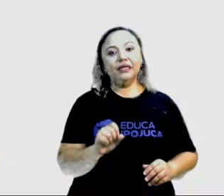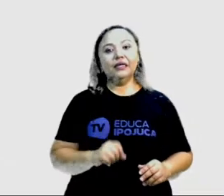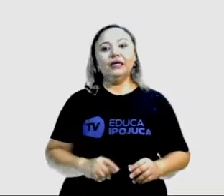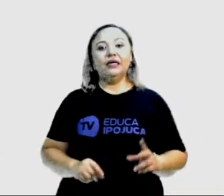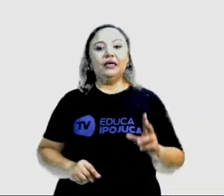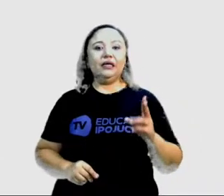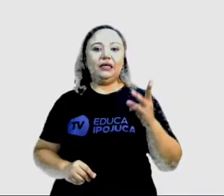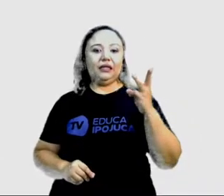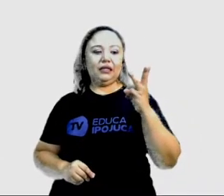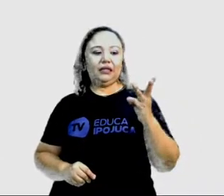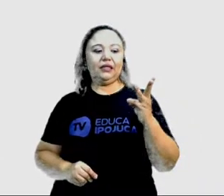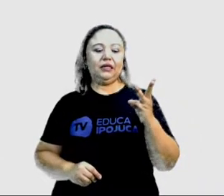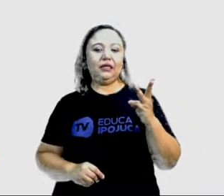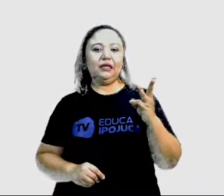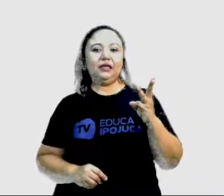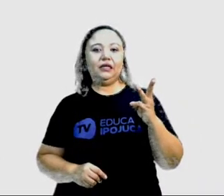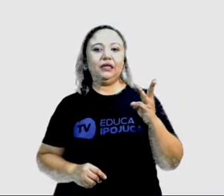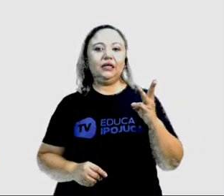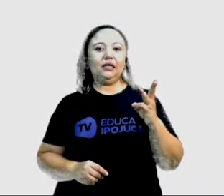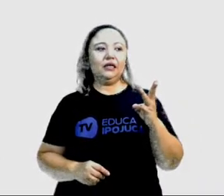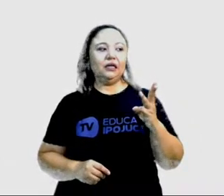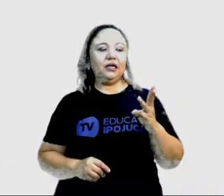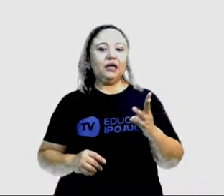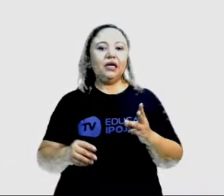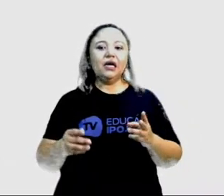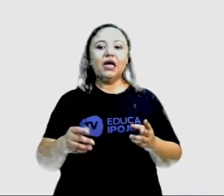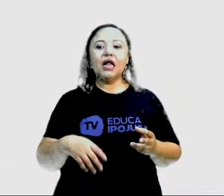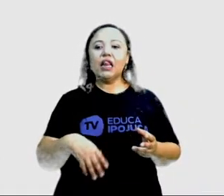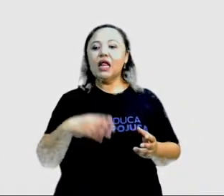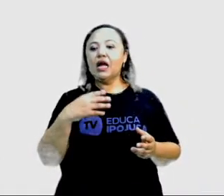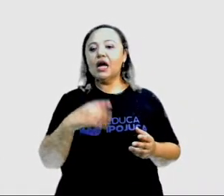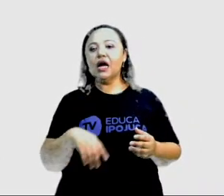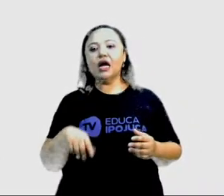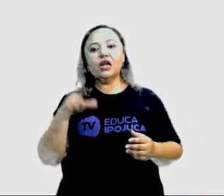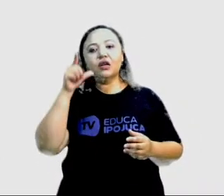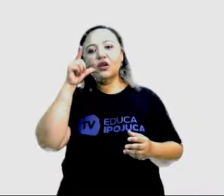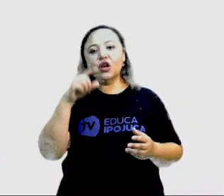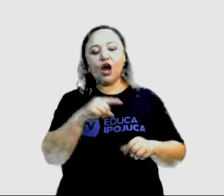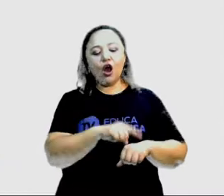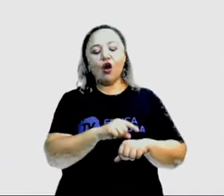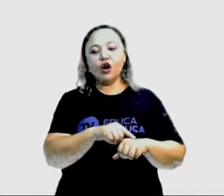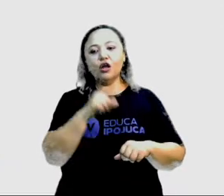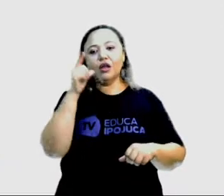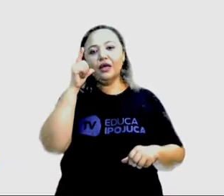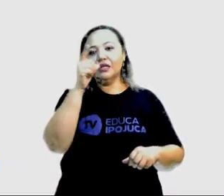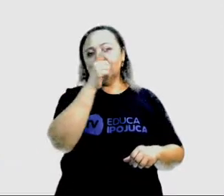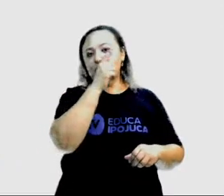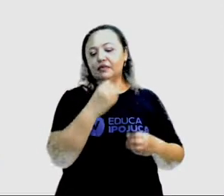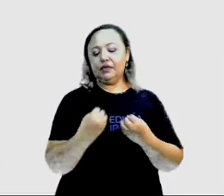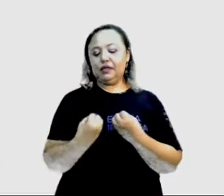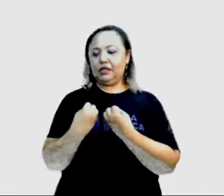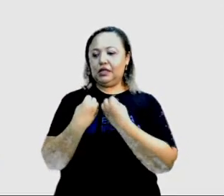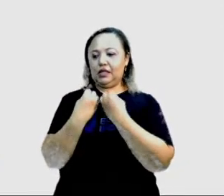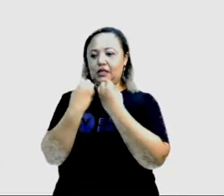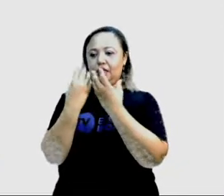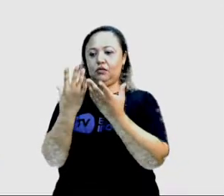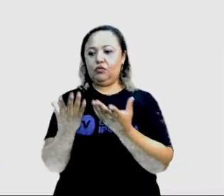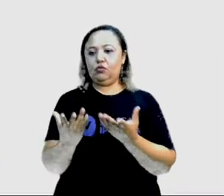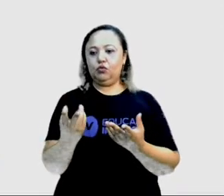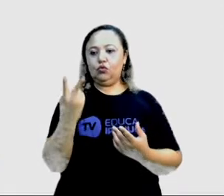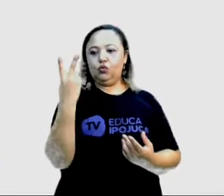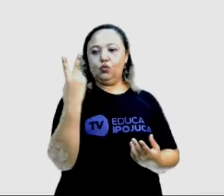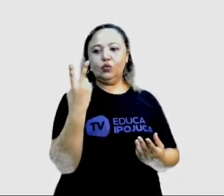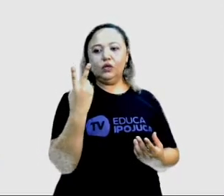maçãs e tivesse, na hora do recreio, dado 2, 3 com mais